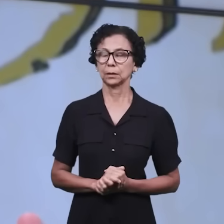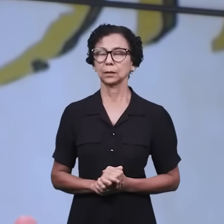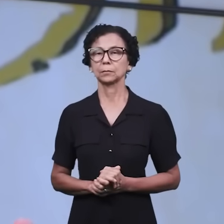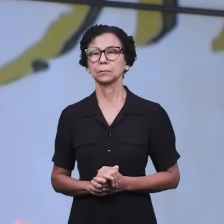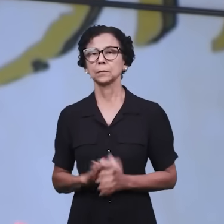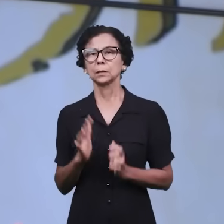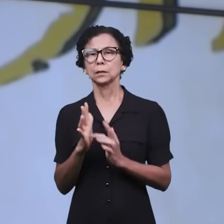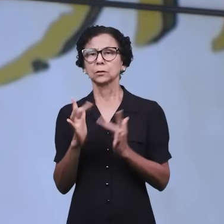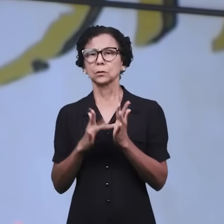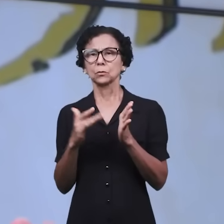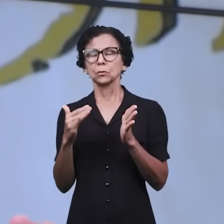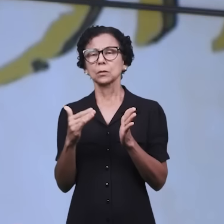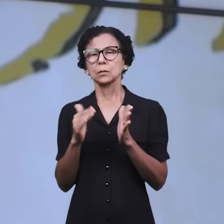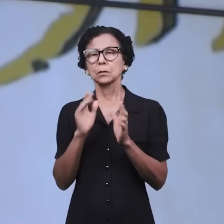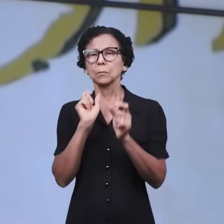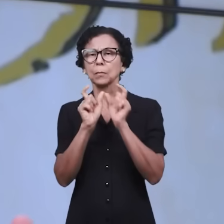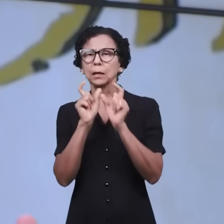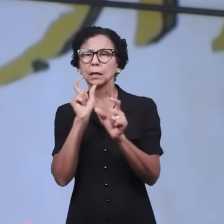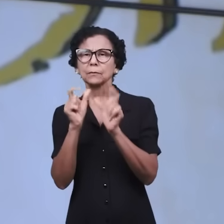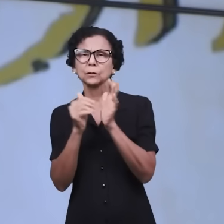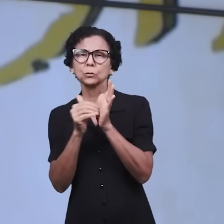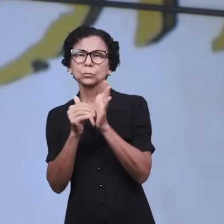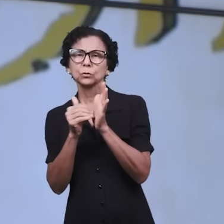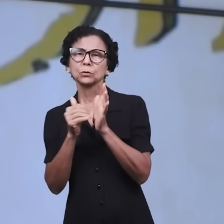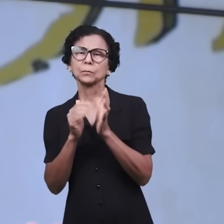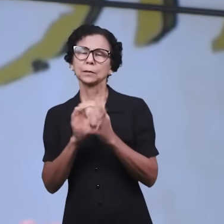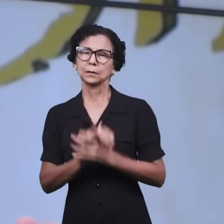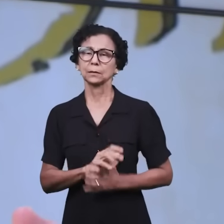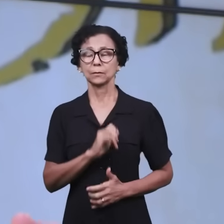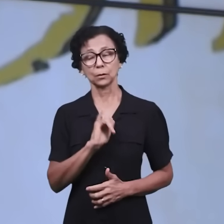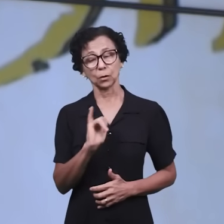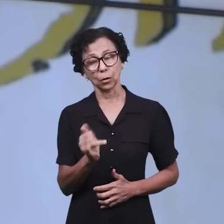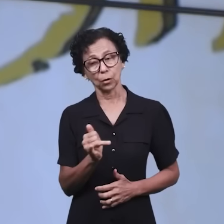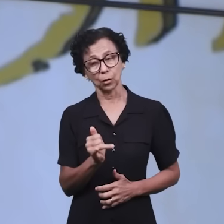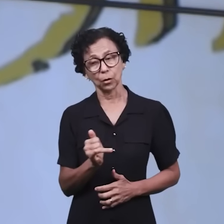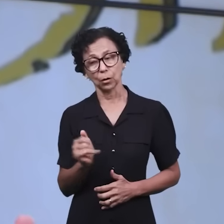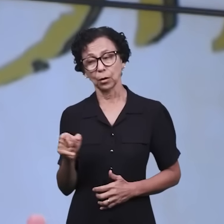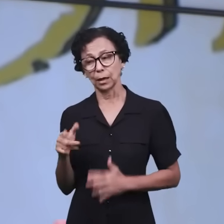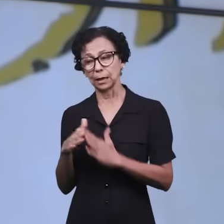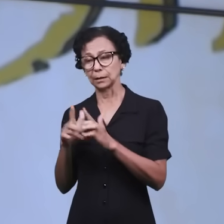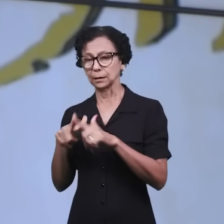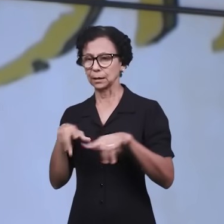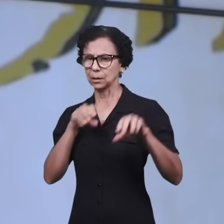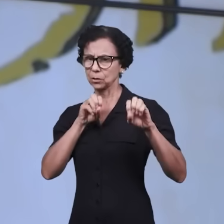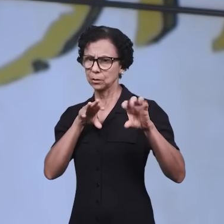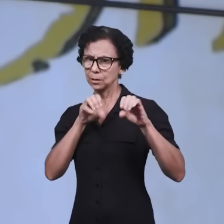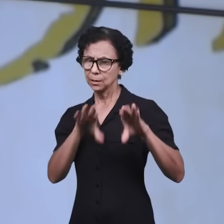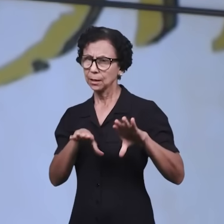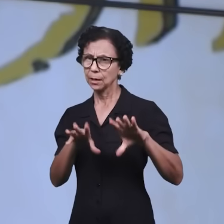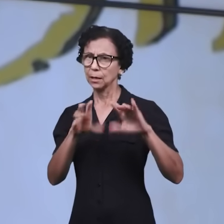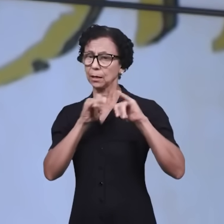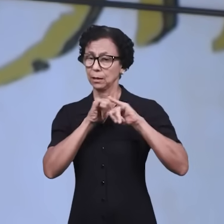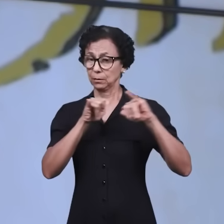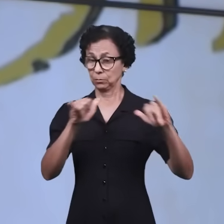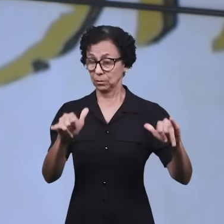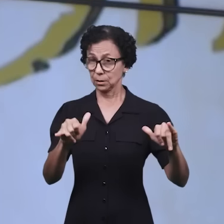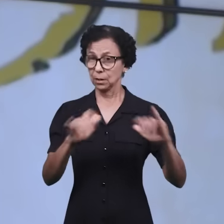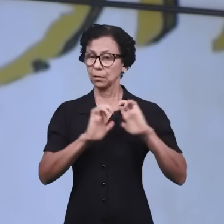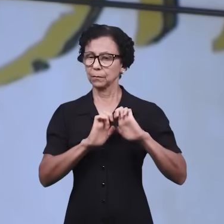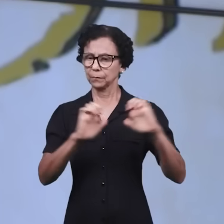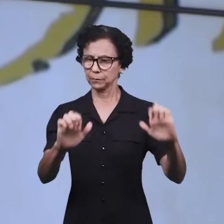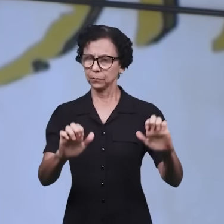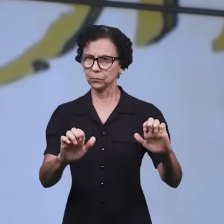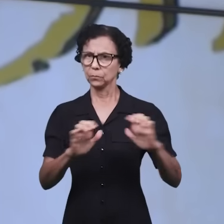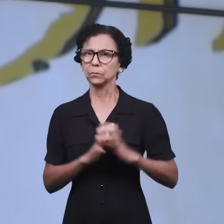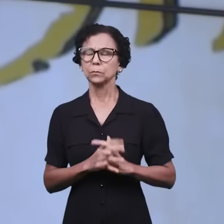igreja ensinasse e anunciasse esse evangelho que havia sido colocado. Então, para a igreja ensinar, ou